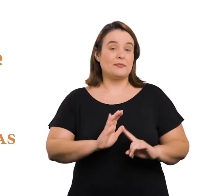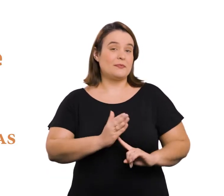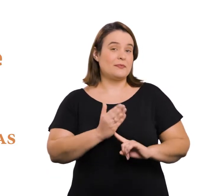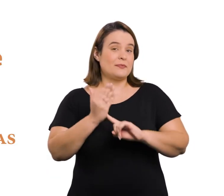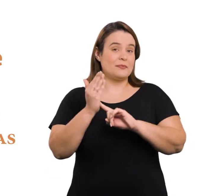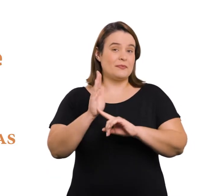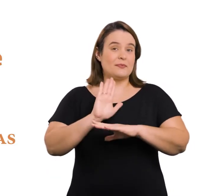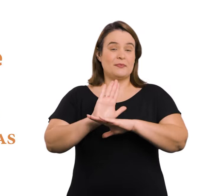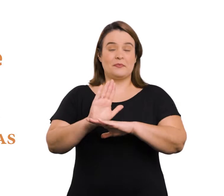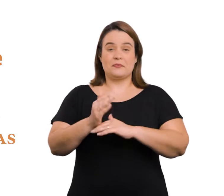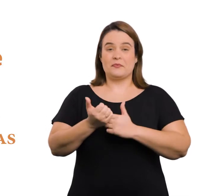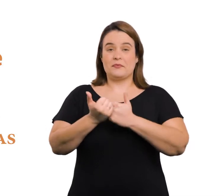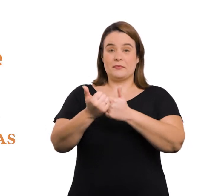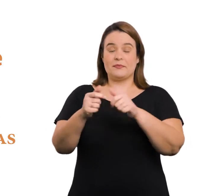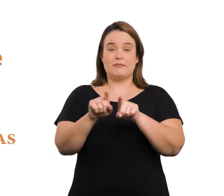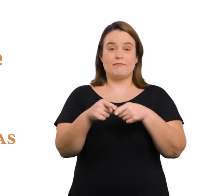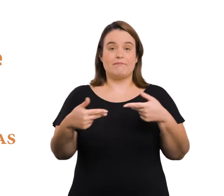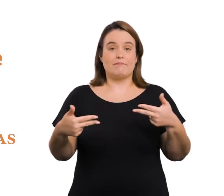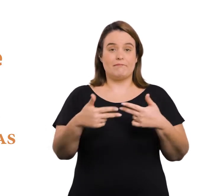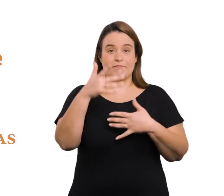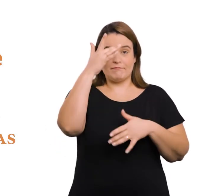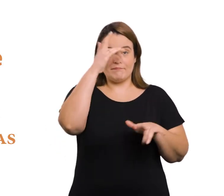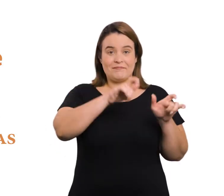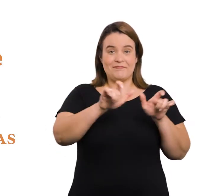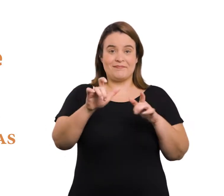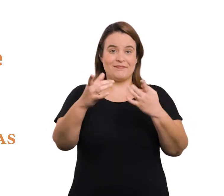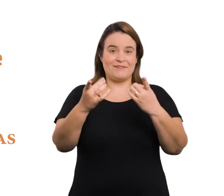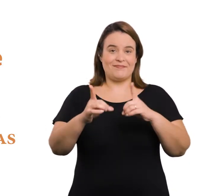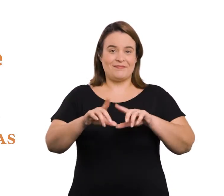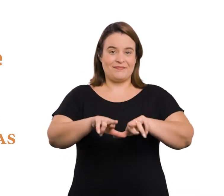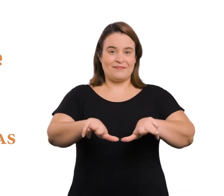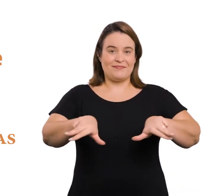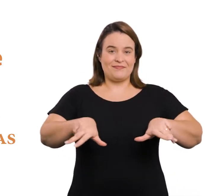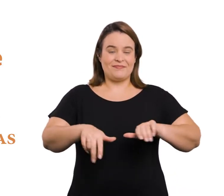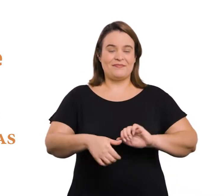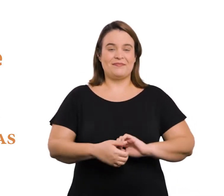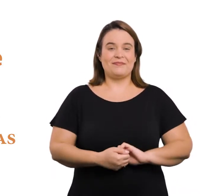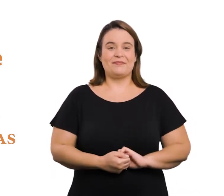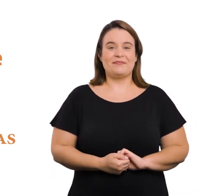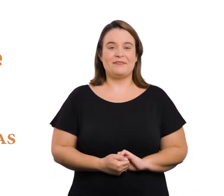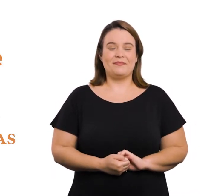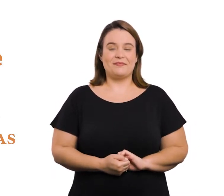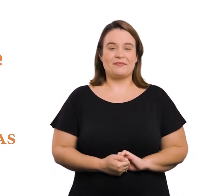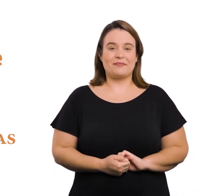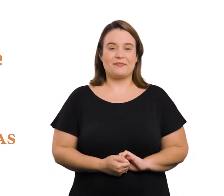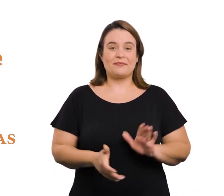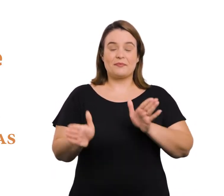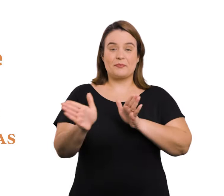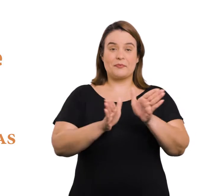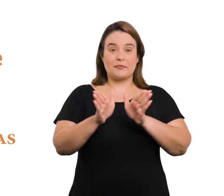Acessibilidade, tecnologia assistiva e recursos para pessoas com diferentes tipos de deficiência.